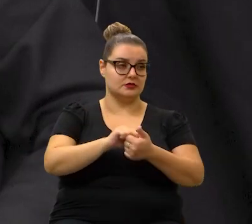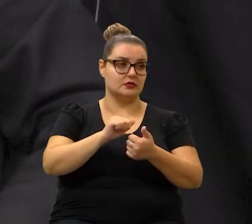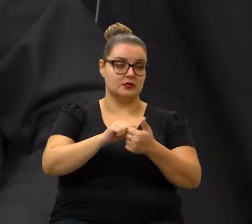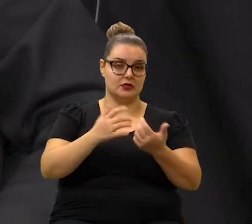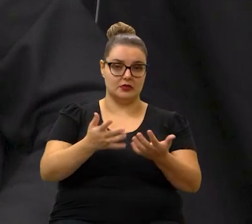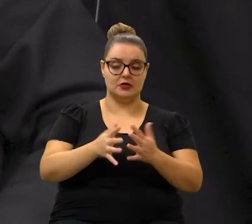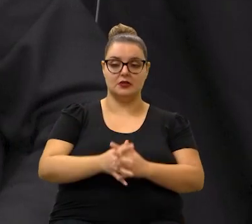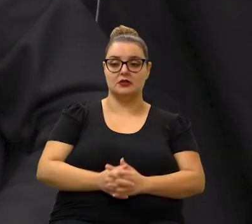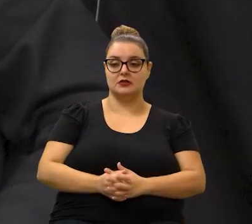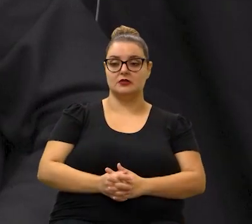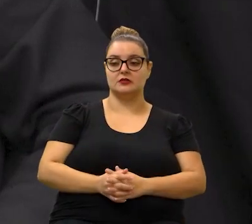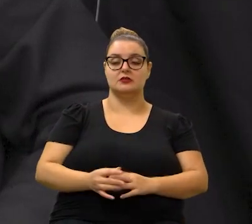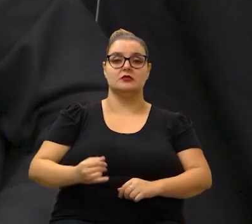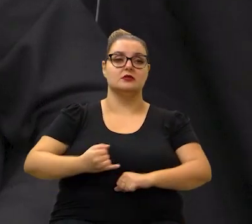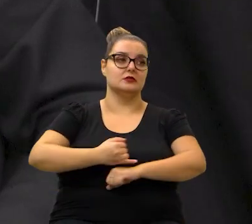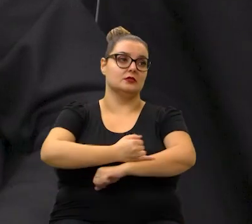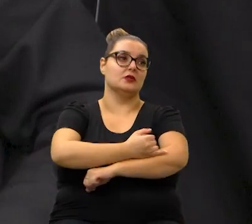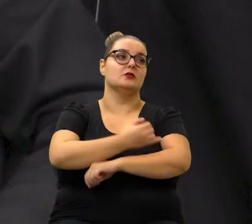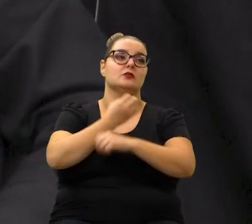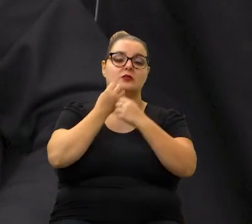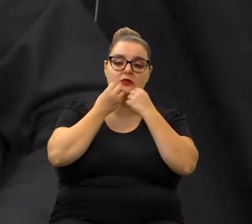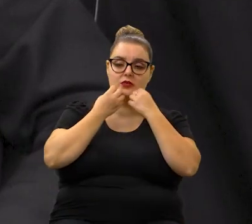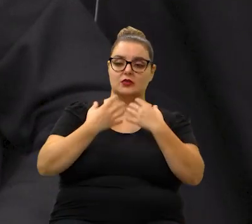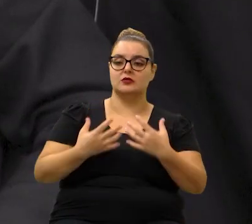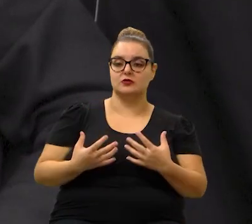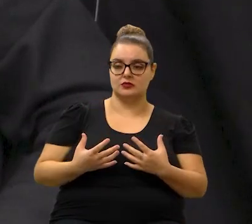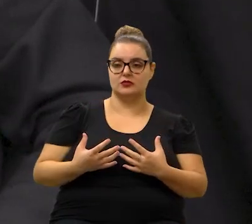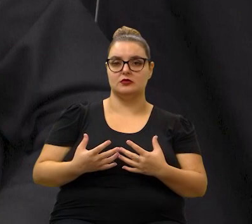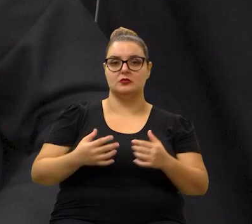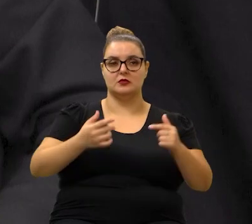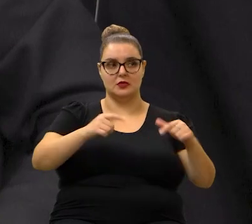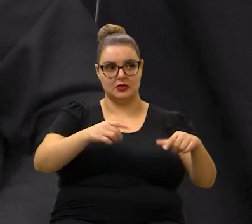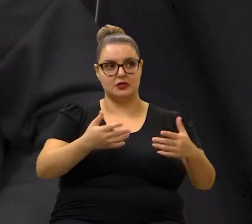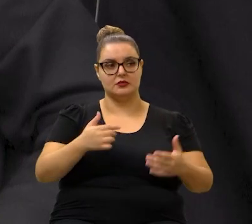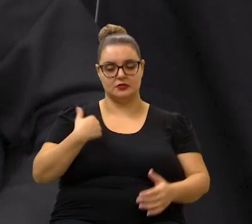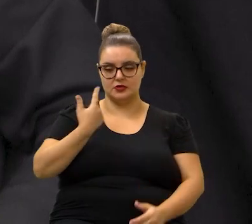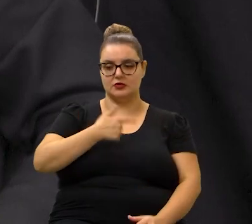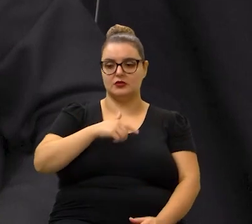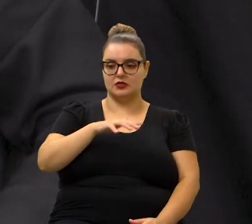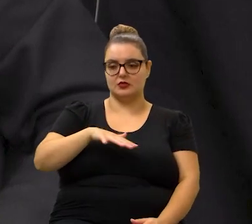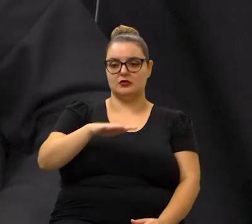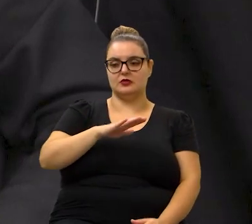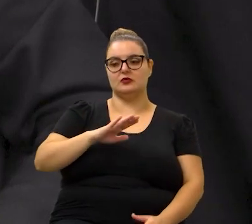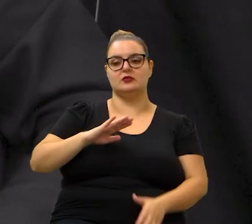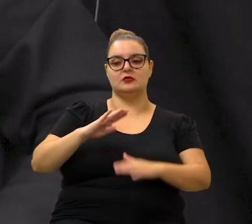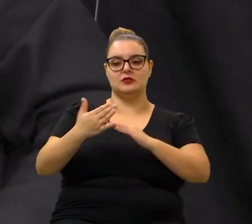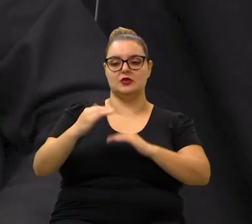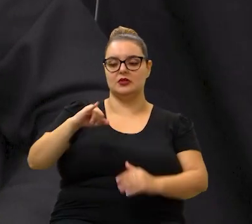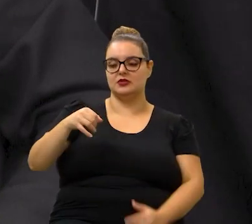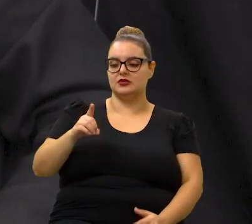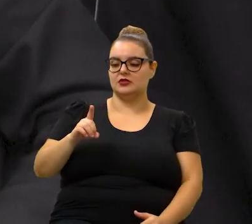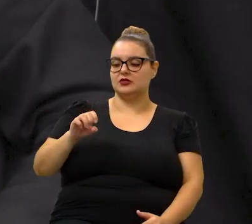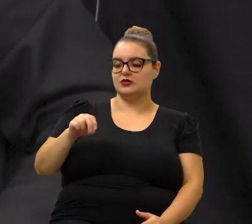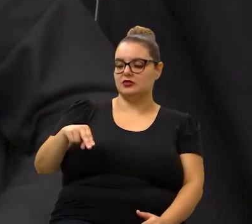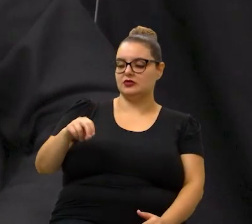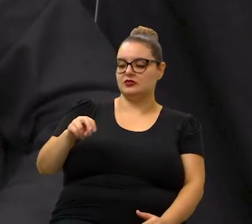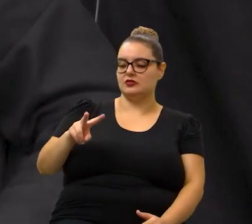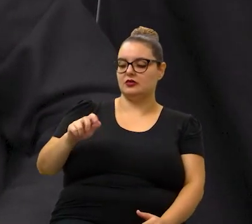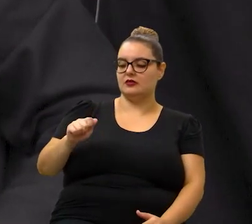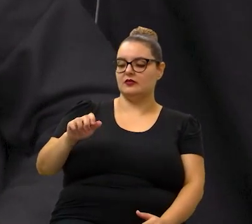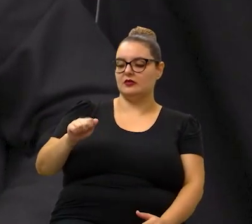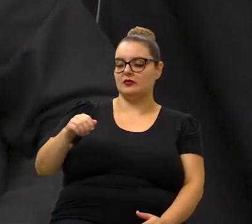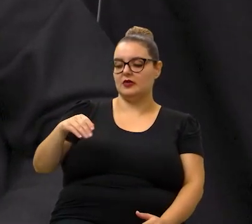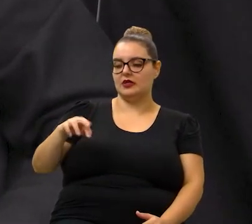né de de infraestrutura muito boa para aquele local pra nossa região pro bairro Jardim Nova América adjacências